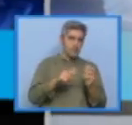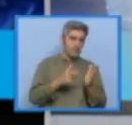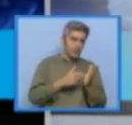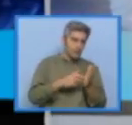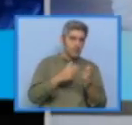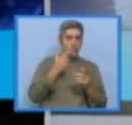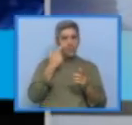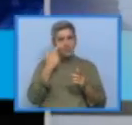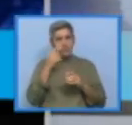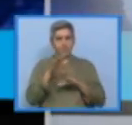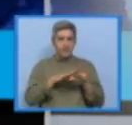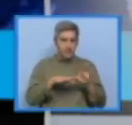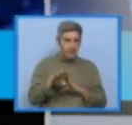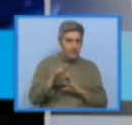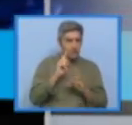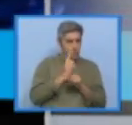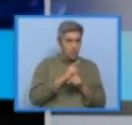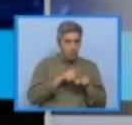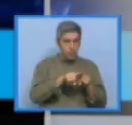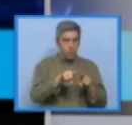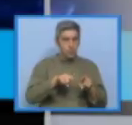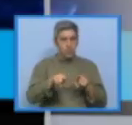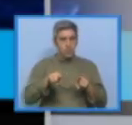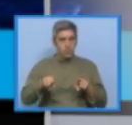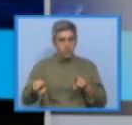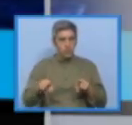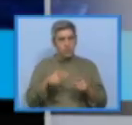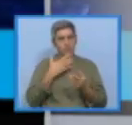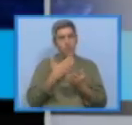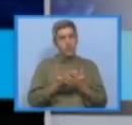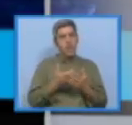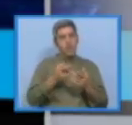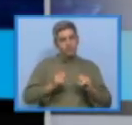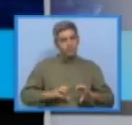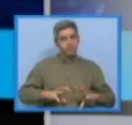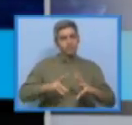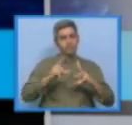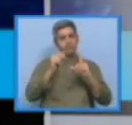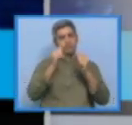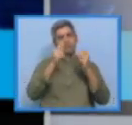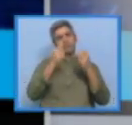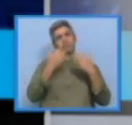de conhecer, de fazer, etc., e se contribui para o crescimento integral